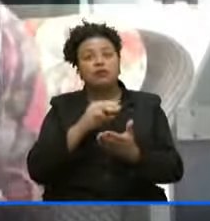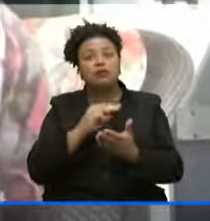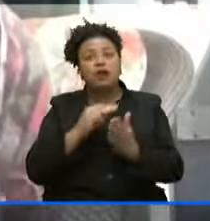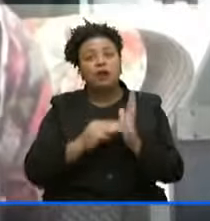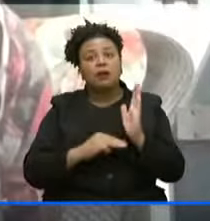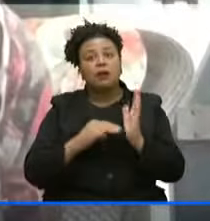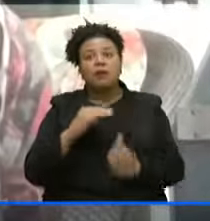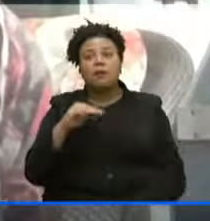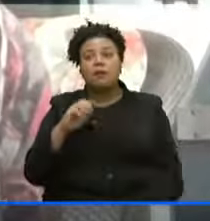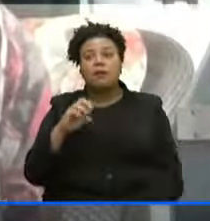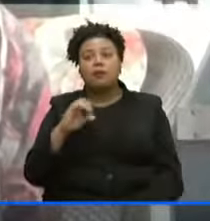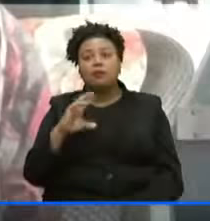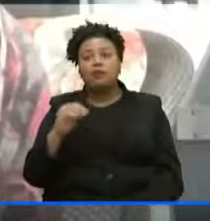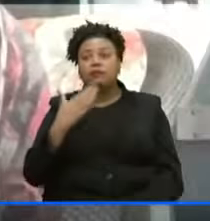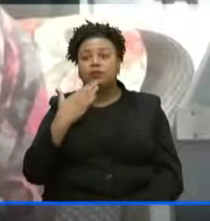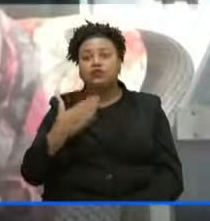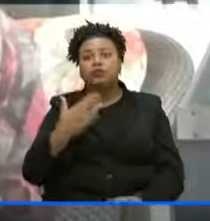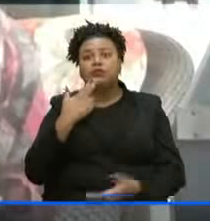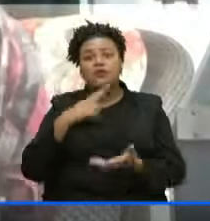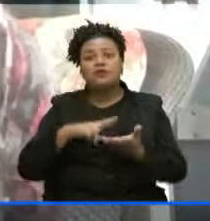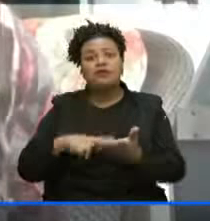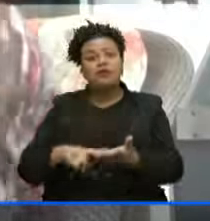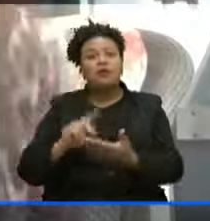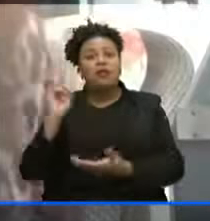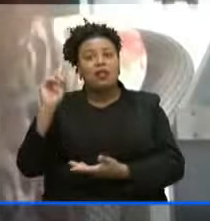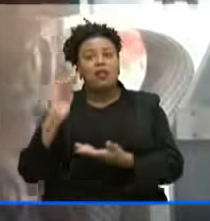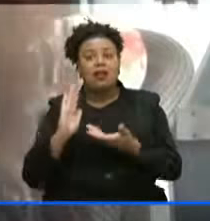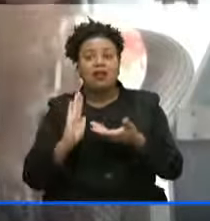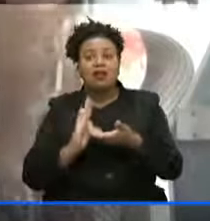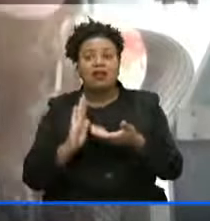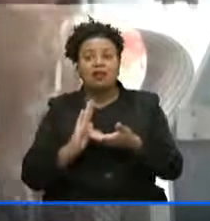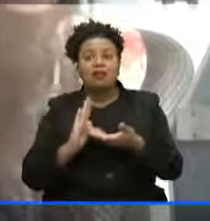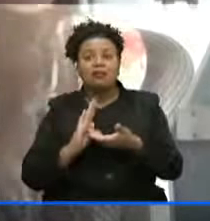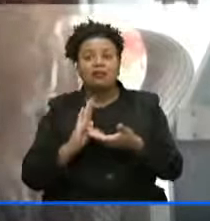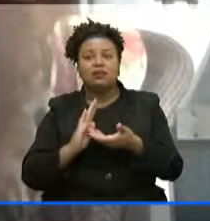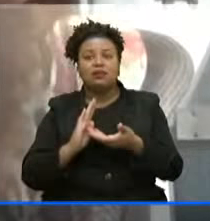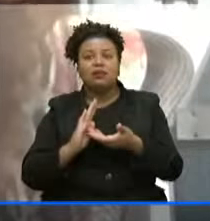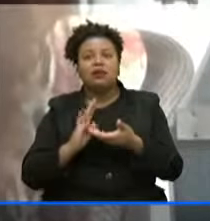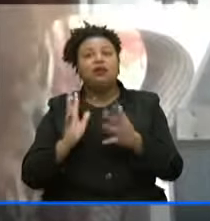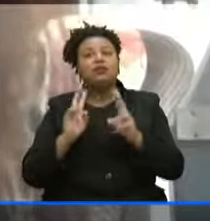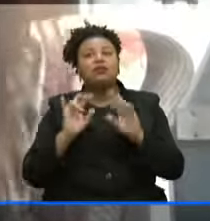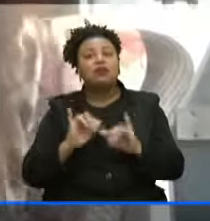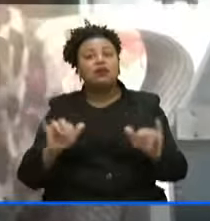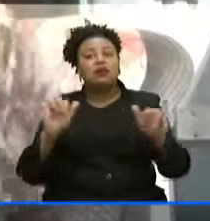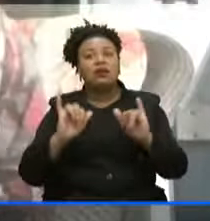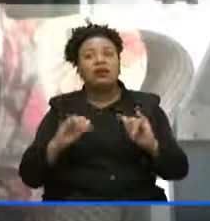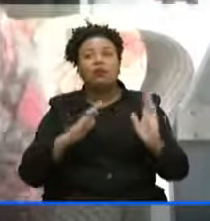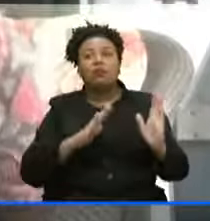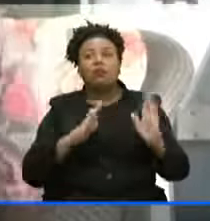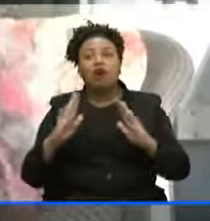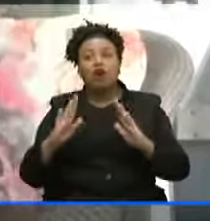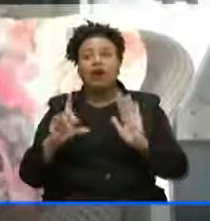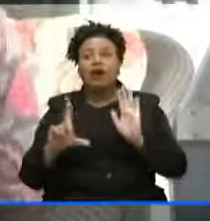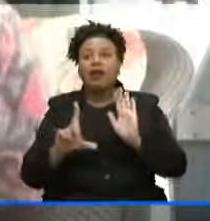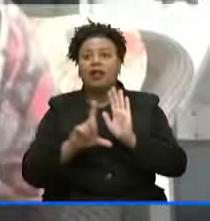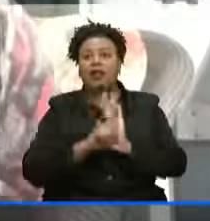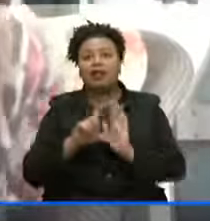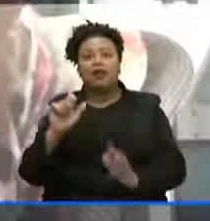Marenco, solicitando envio à Câmara Federal com engajamento na campanha Prorroga a Lei Aldir Blanc